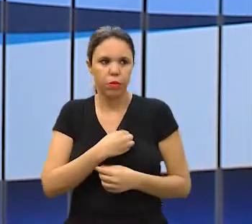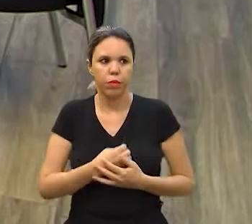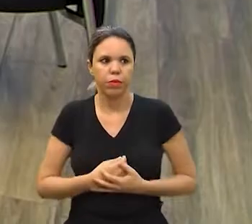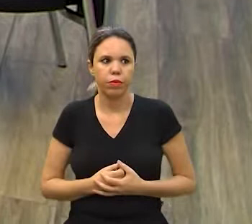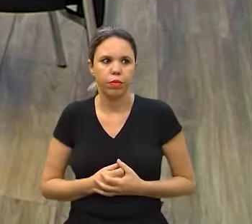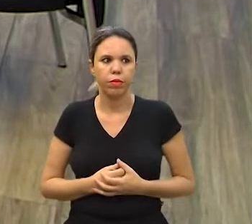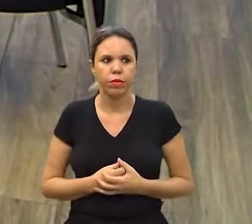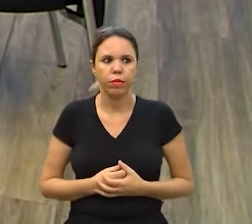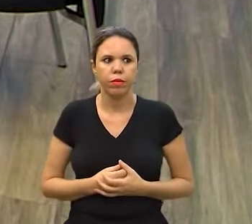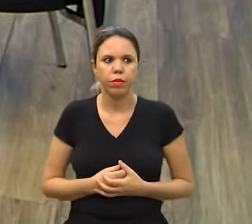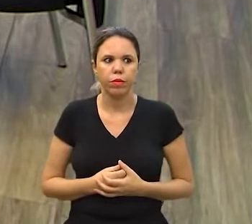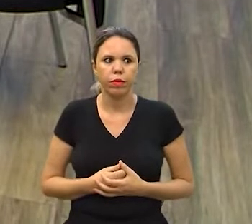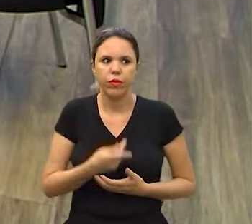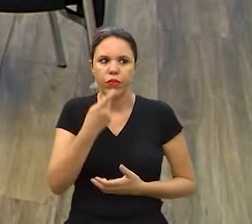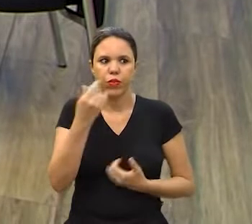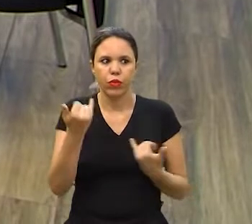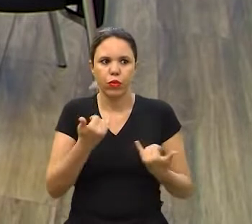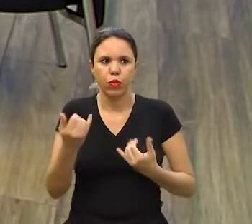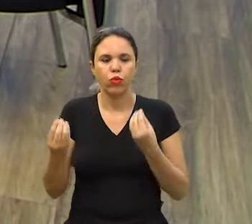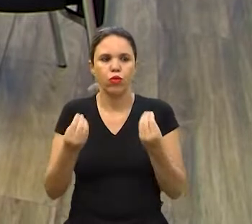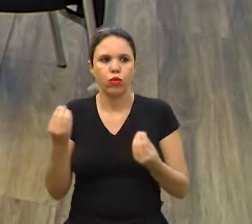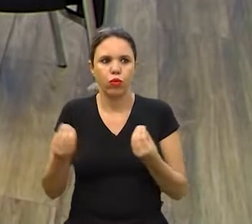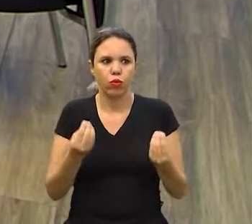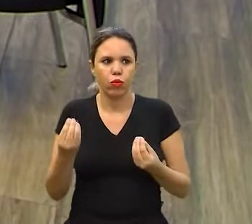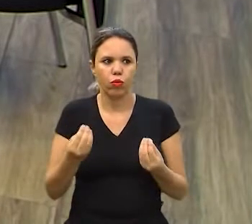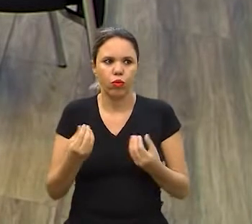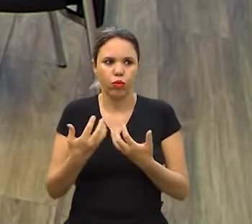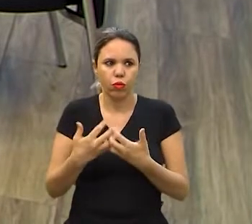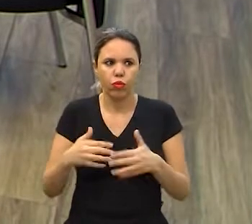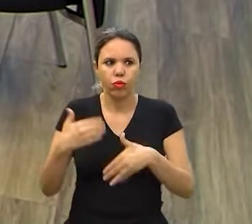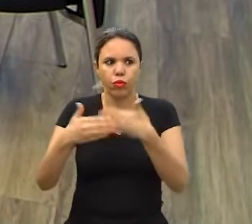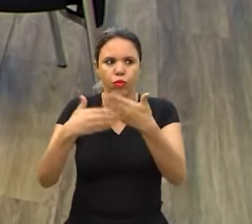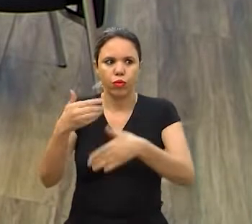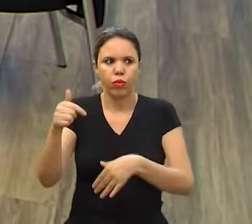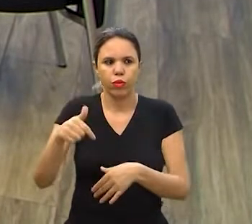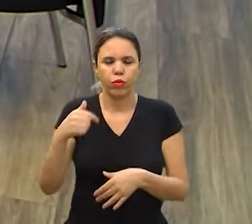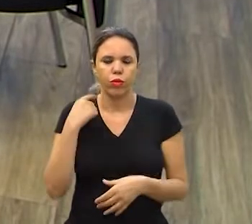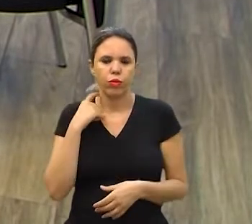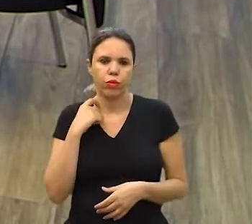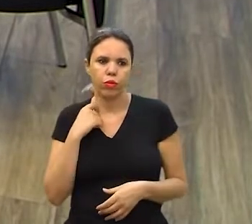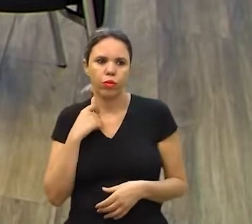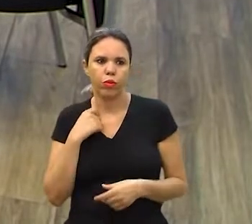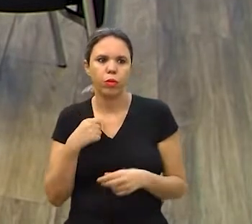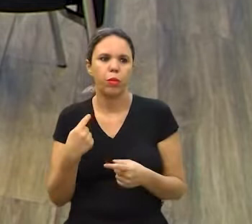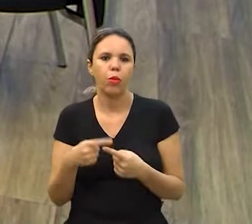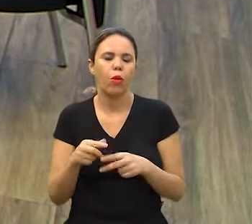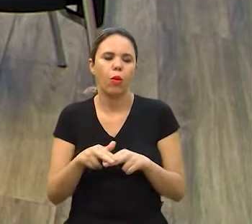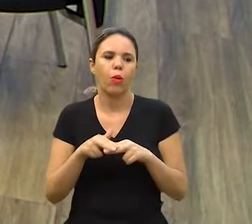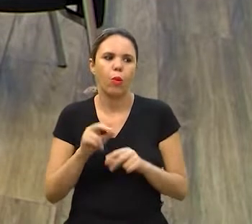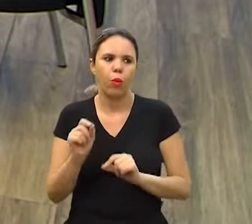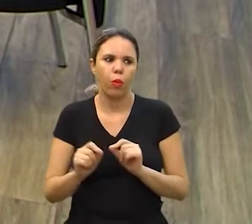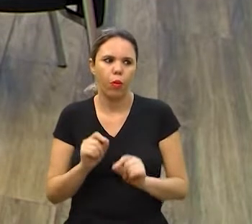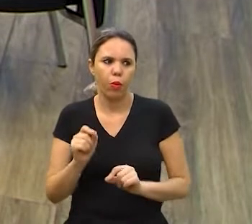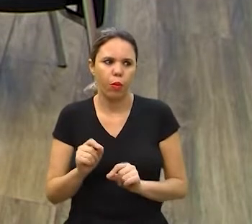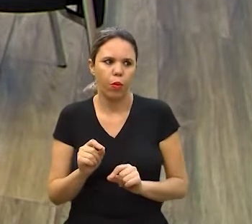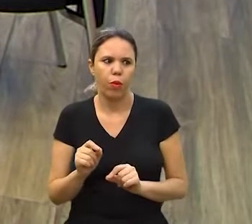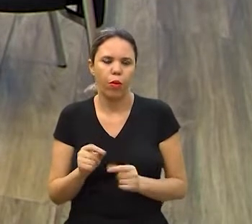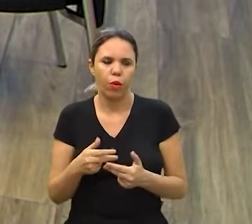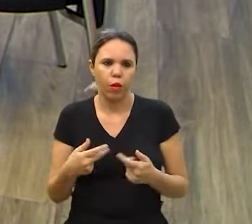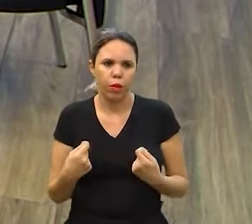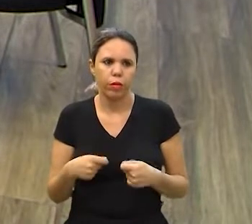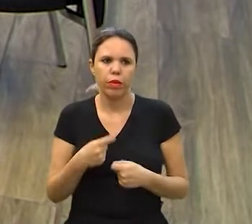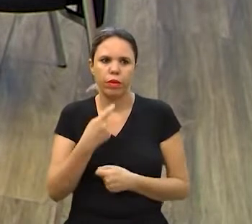Violência. Sérgio, fala um pouquinho de como é o funcionamento desse serviço aqui, até por conta de que é